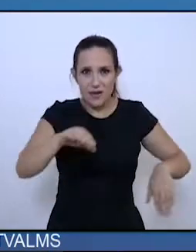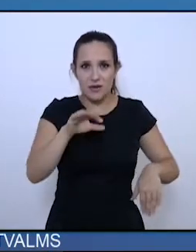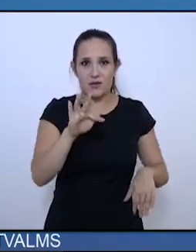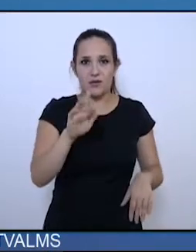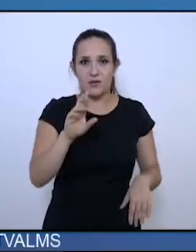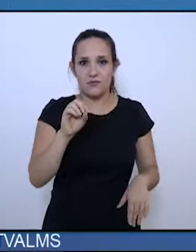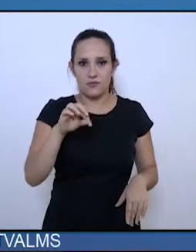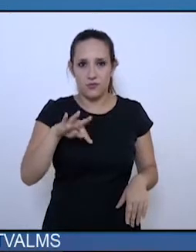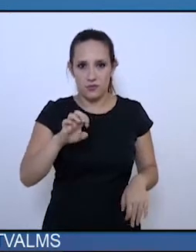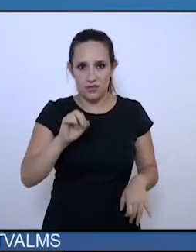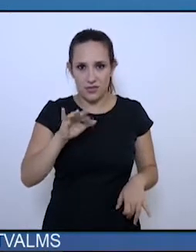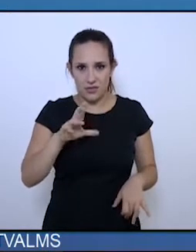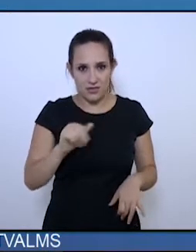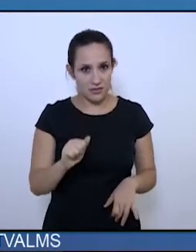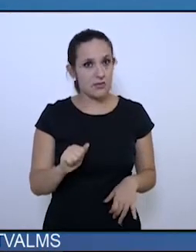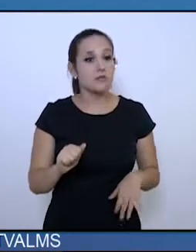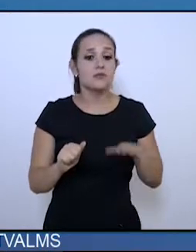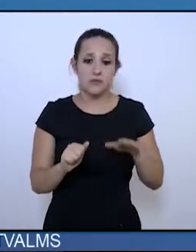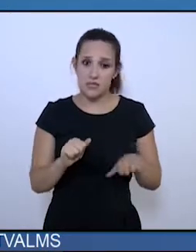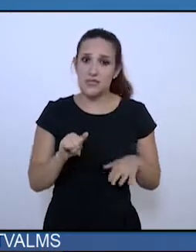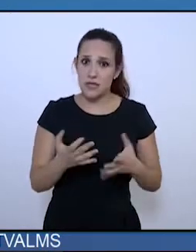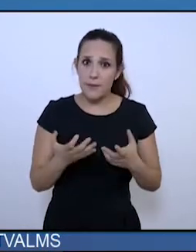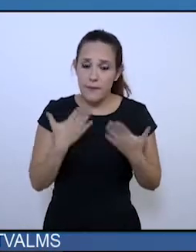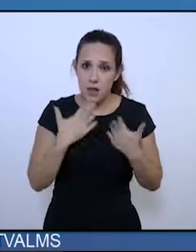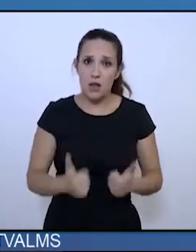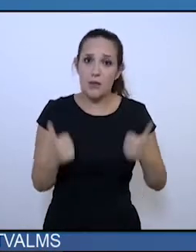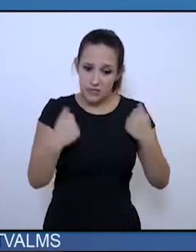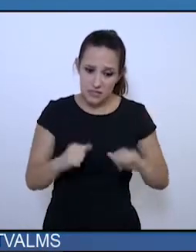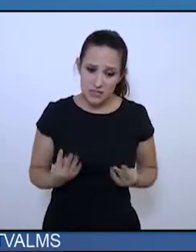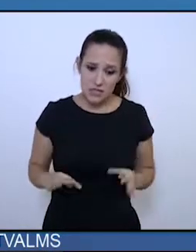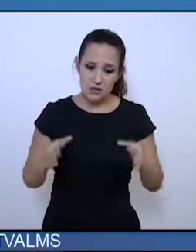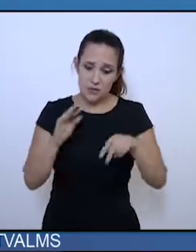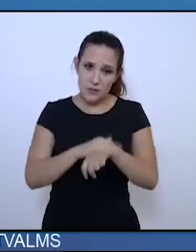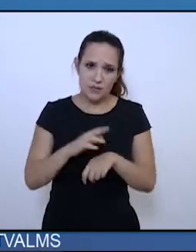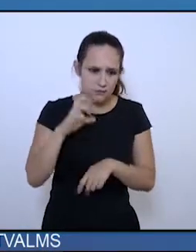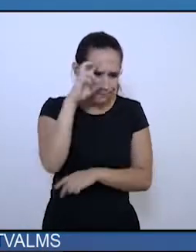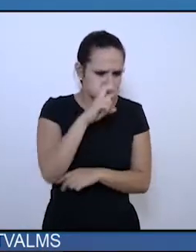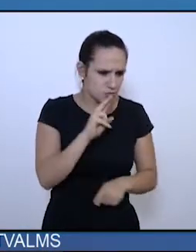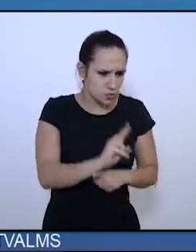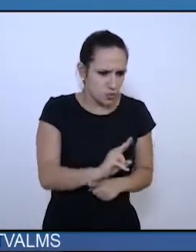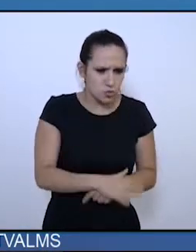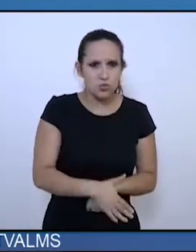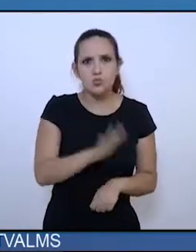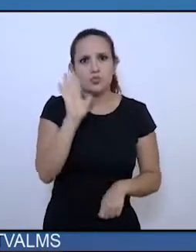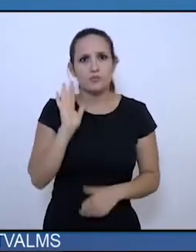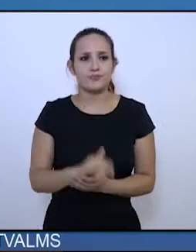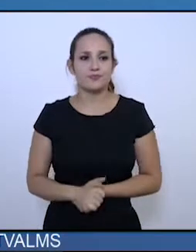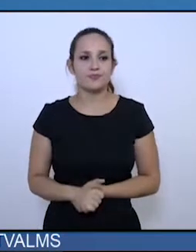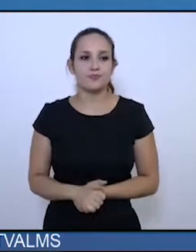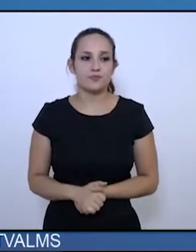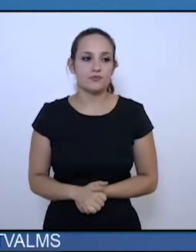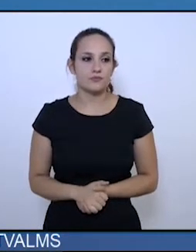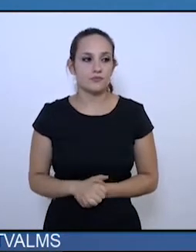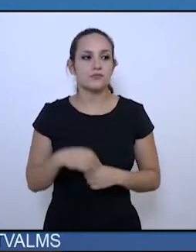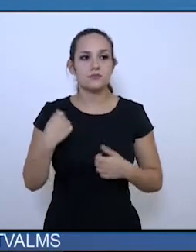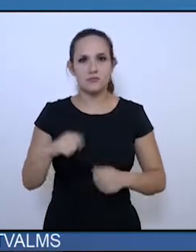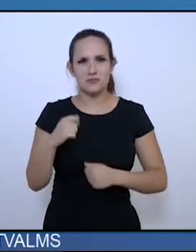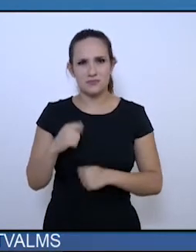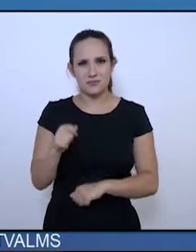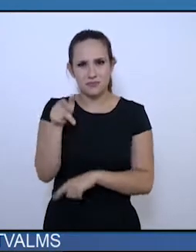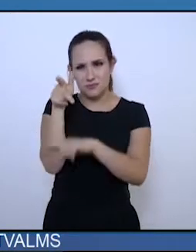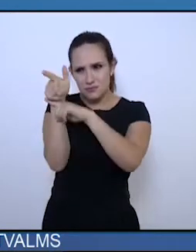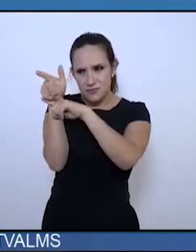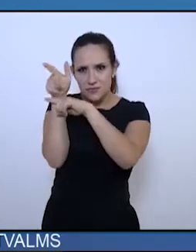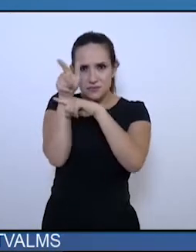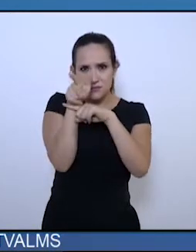precisamos aplicar a tecnologia, um sistema avançado que permita o monitoramento, concluiu. Redes de